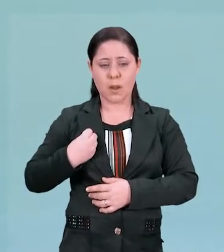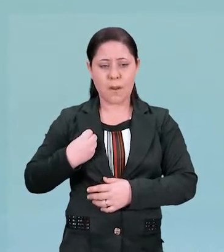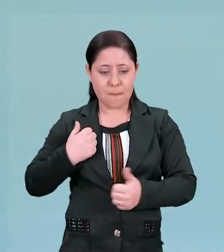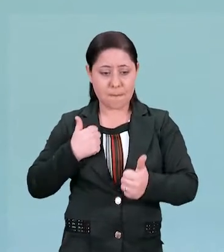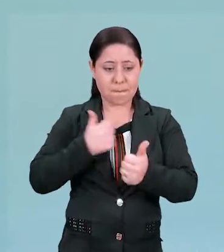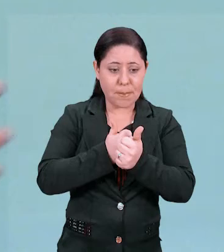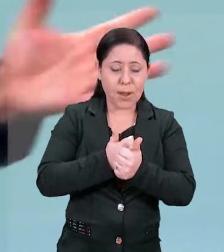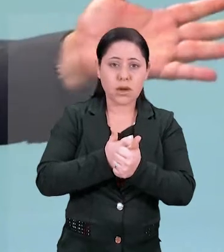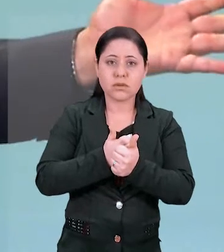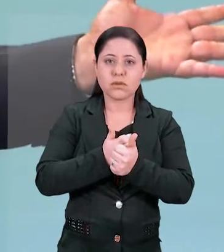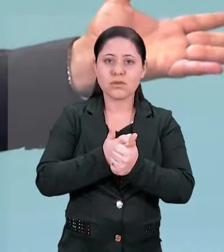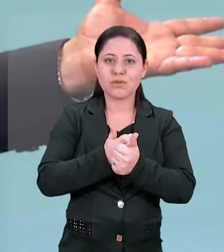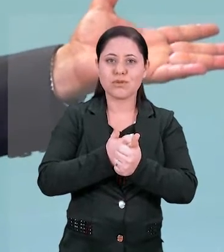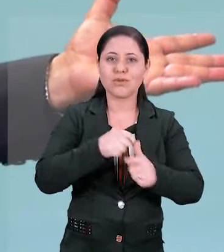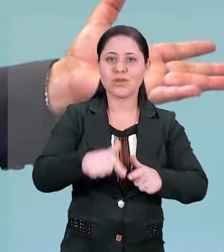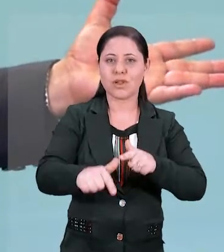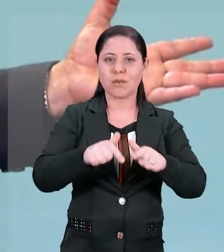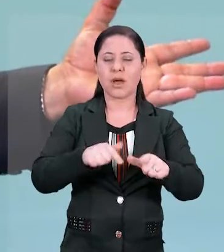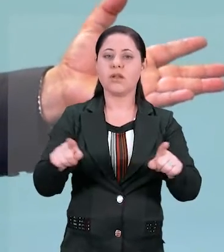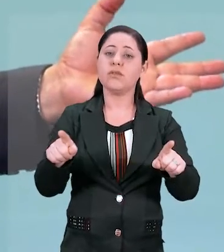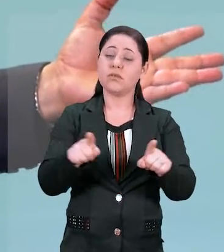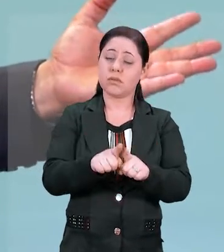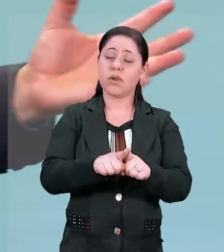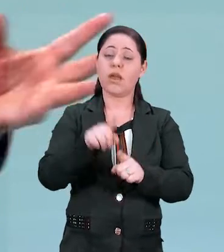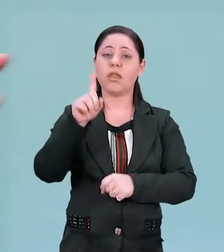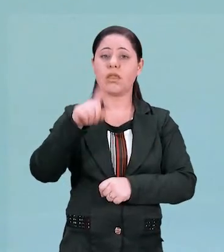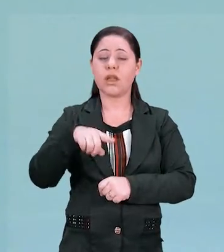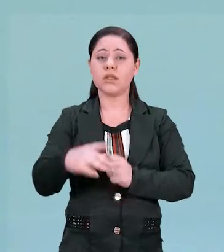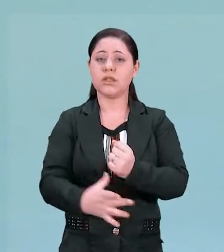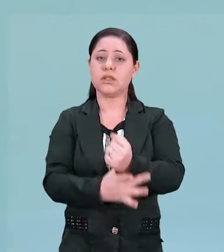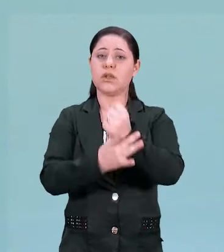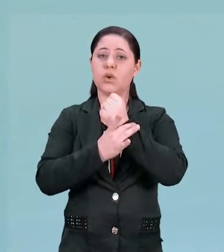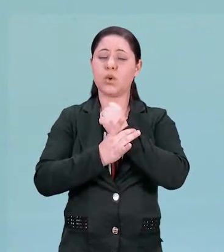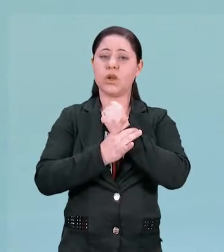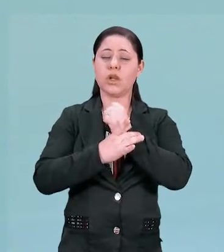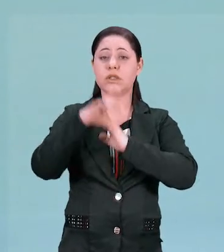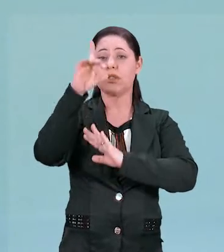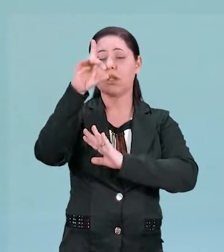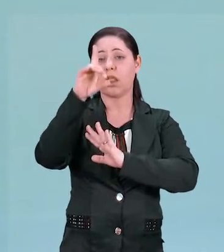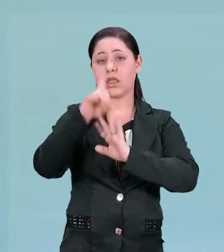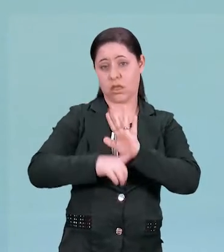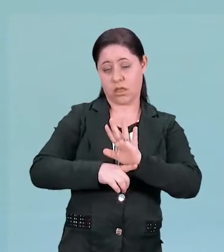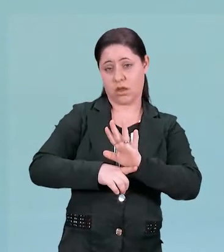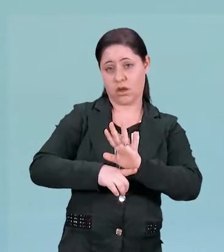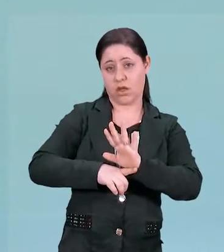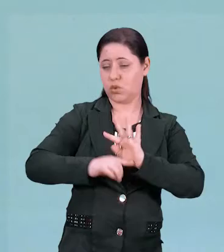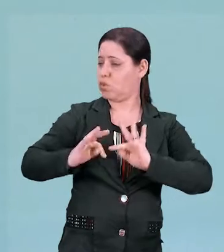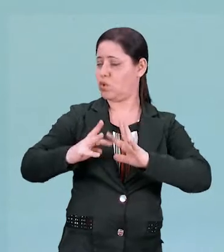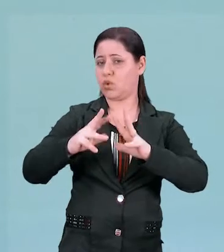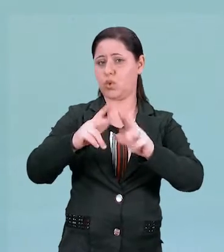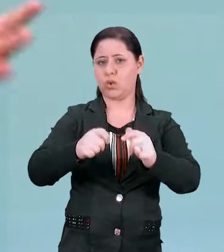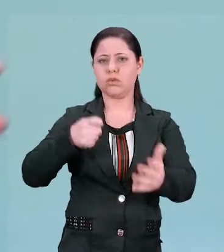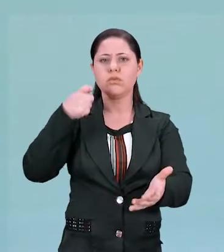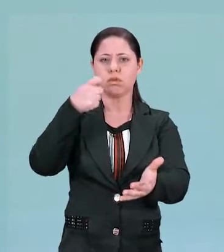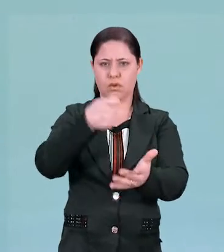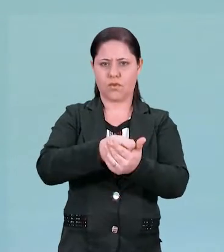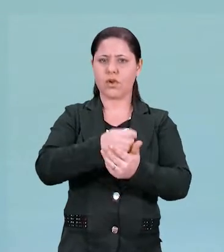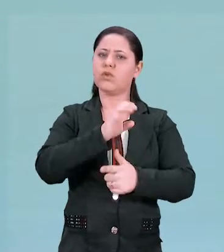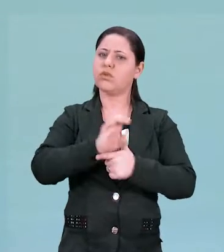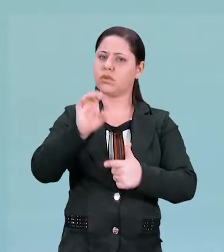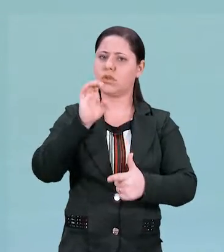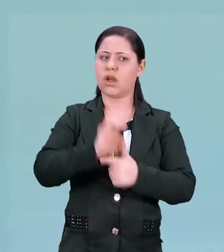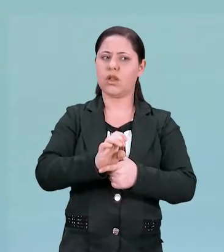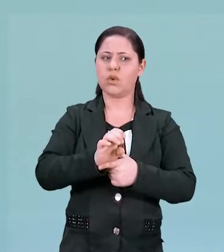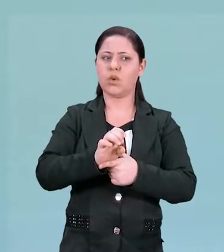das nossas polícias. E entra o dispositivo constitucional, segurança, dever do Estado, direito de todos, e a federação